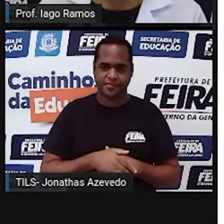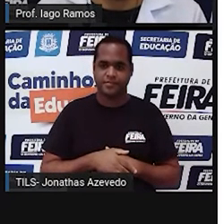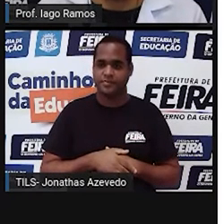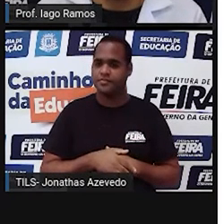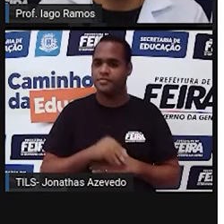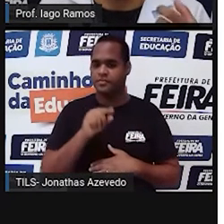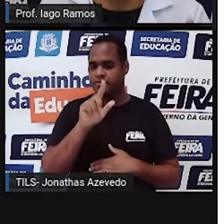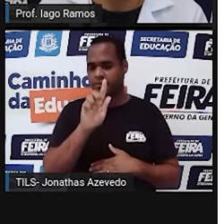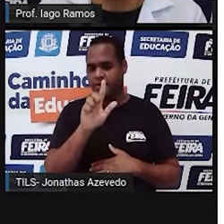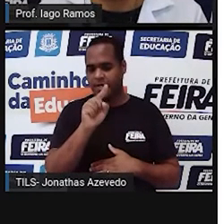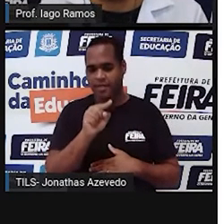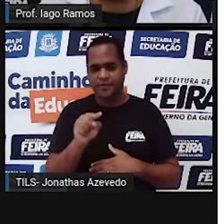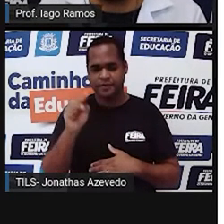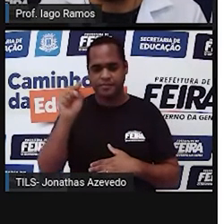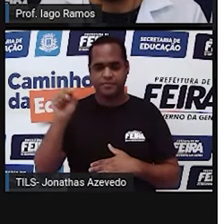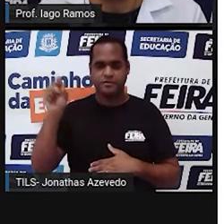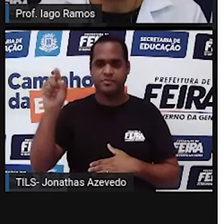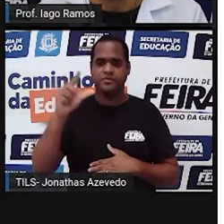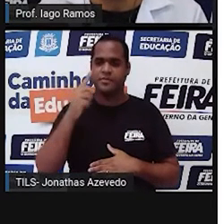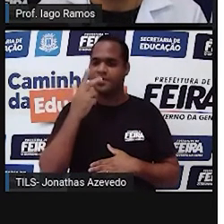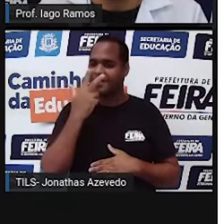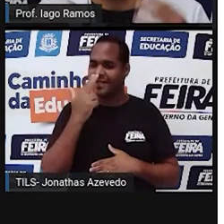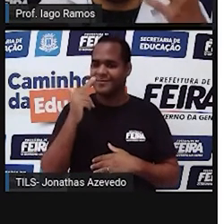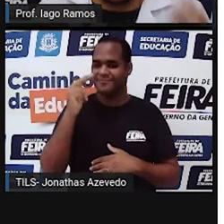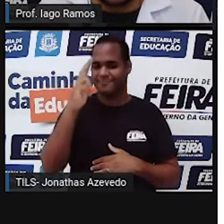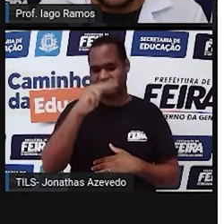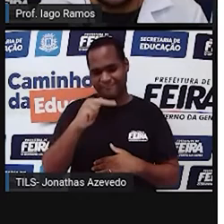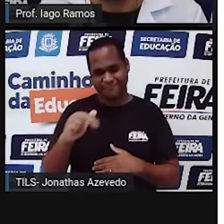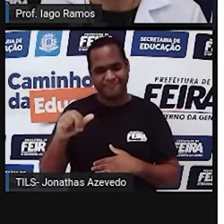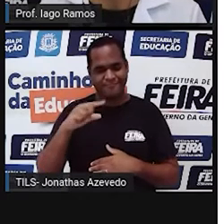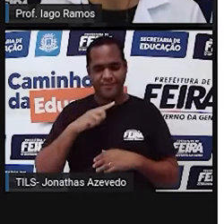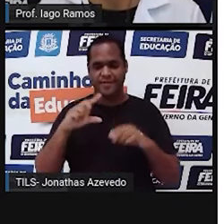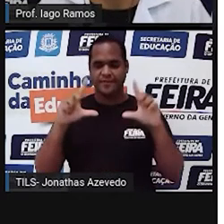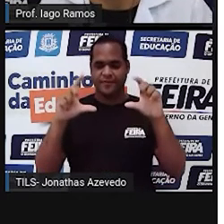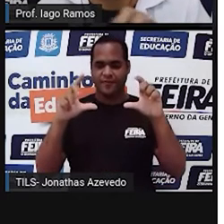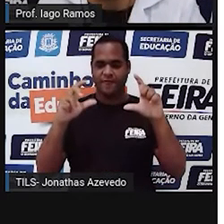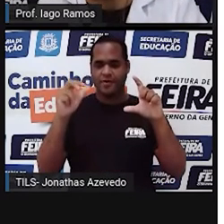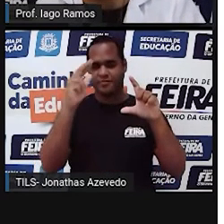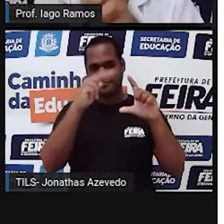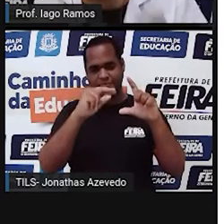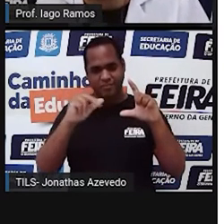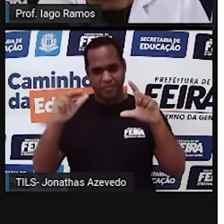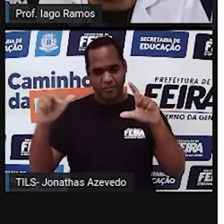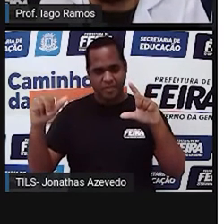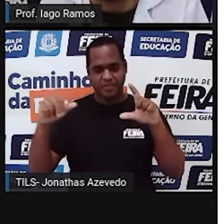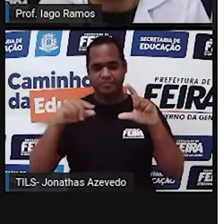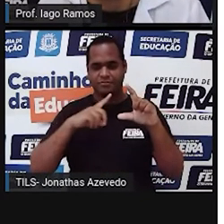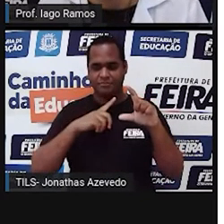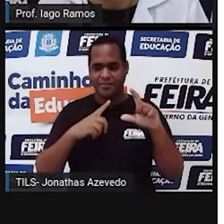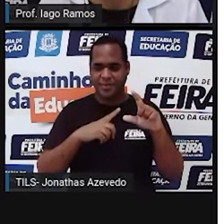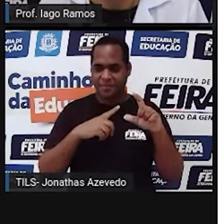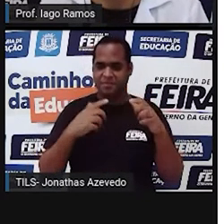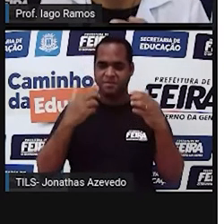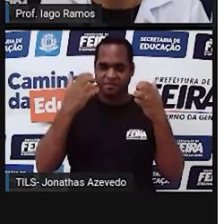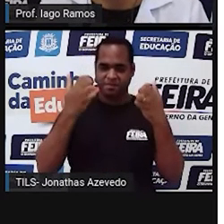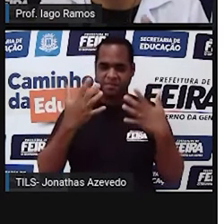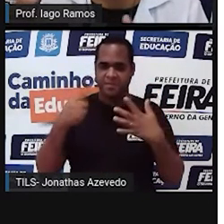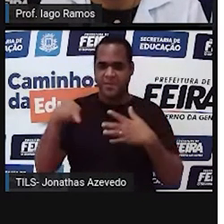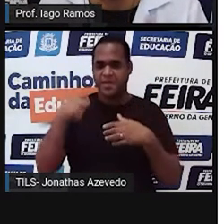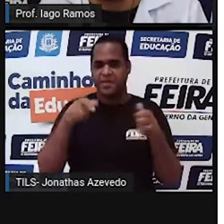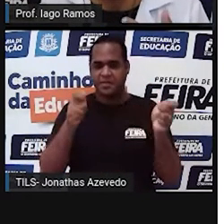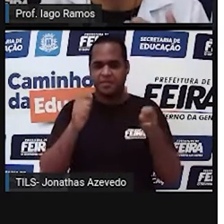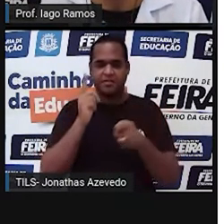também é que eles são ilustrativos, né? São ilustrações, e através dessas ilustrações a gente